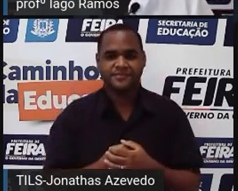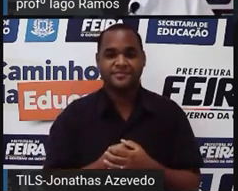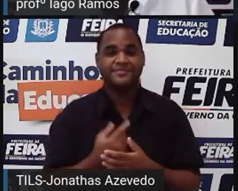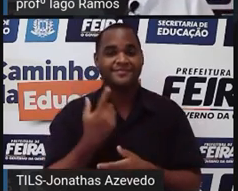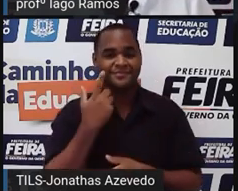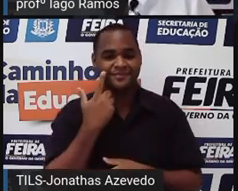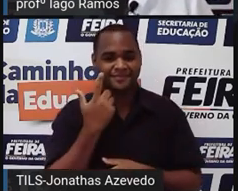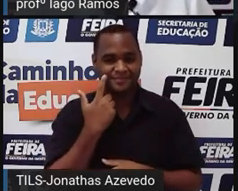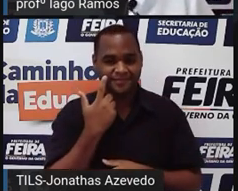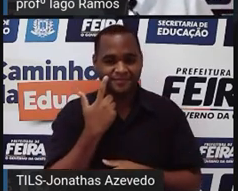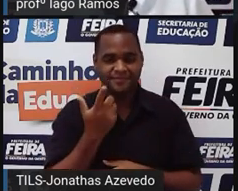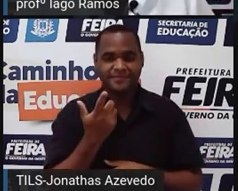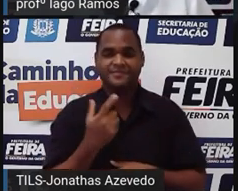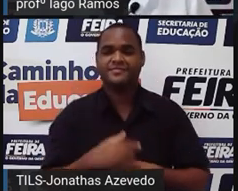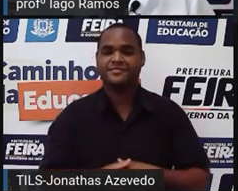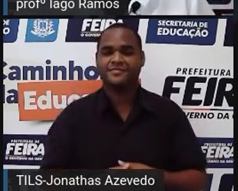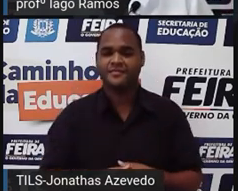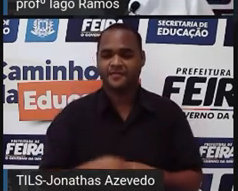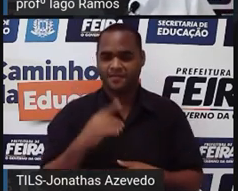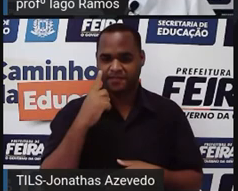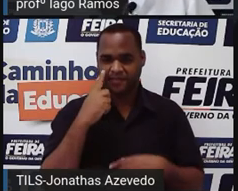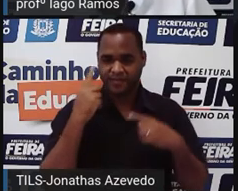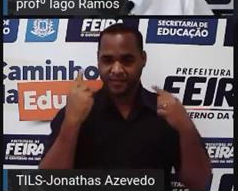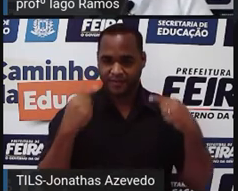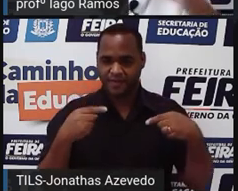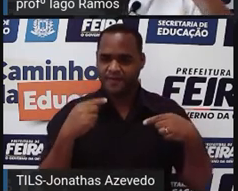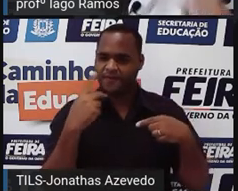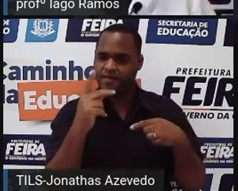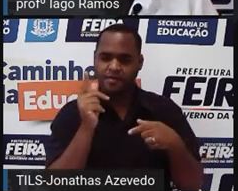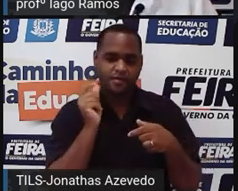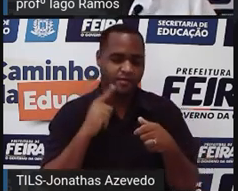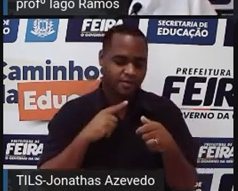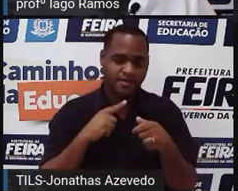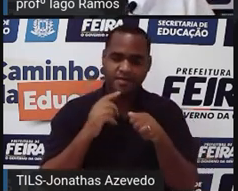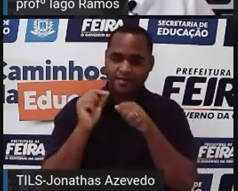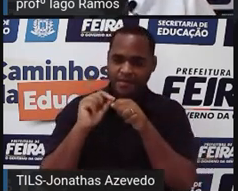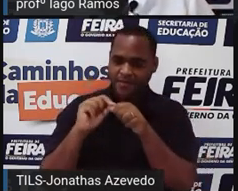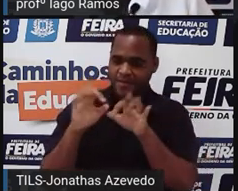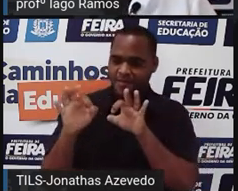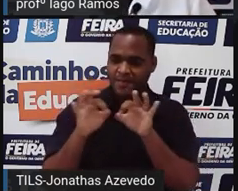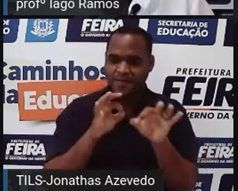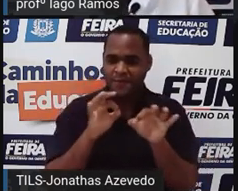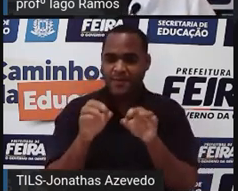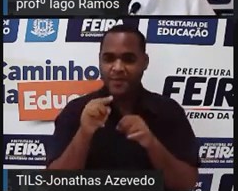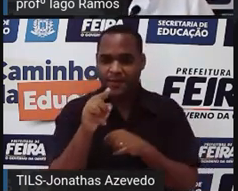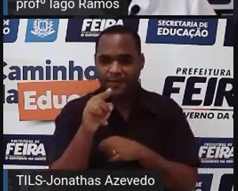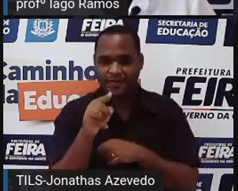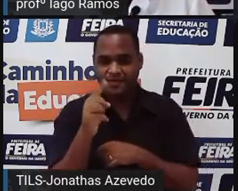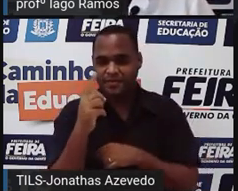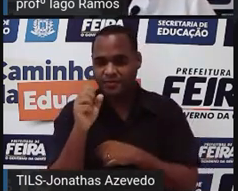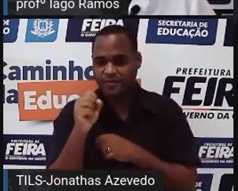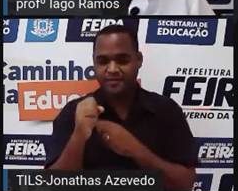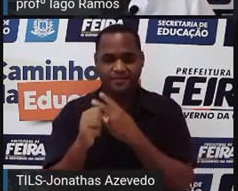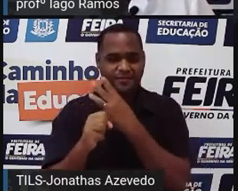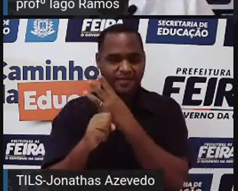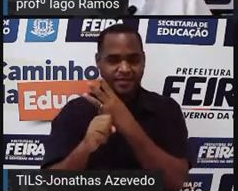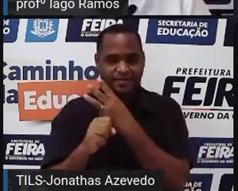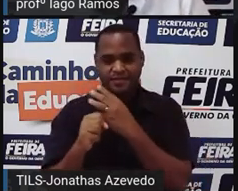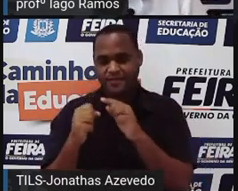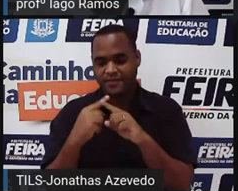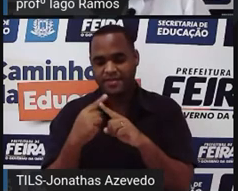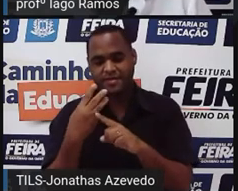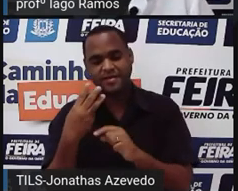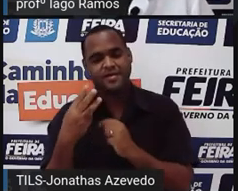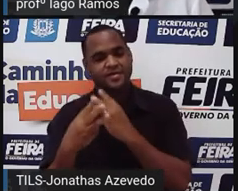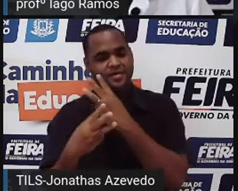tá? Então, eu vou te desafiar a você calcular essa expressãozinha aí, ó. 18 elevado a 3 vezes